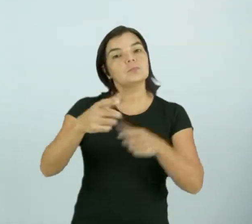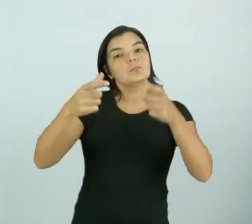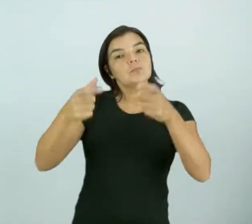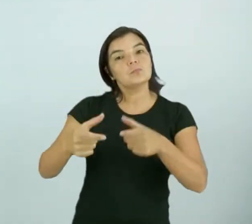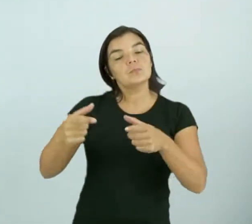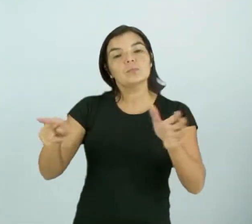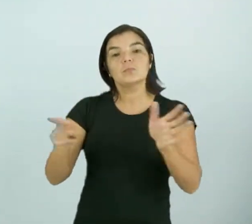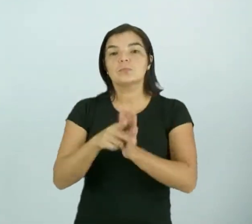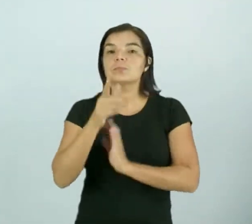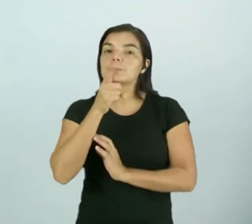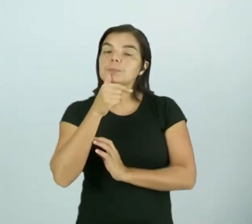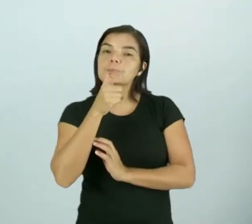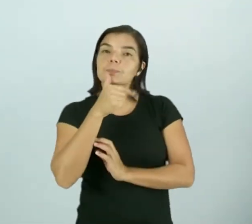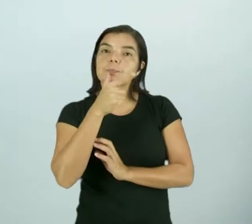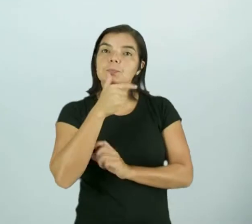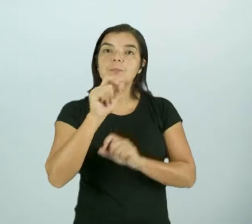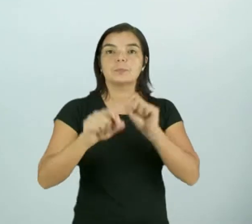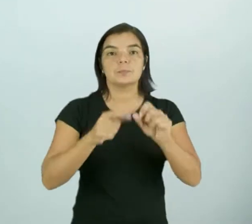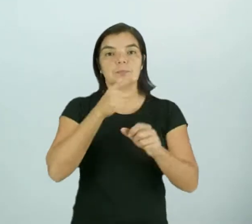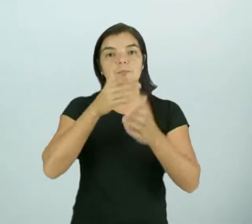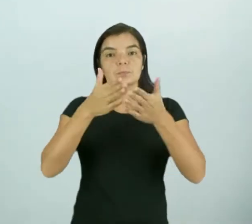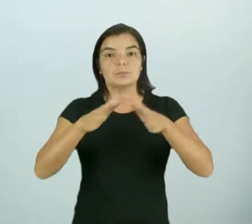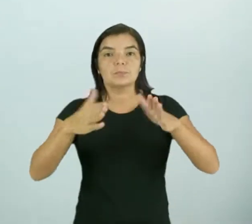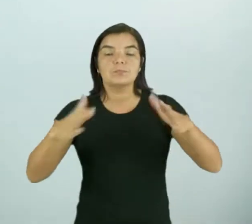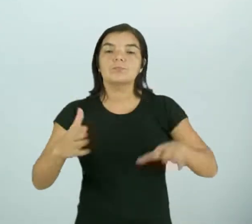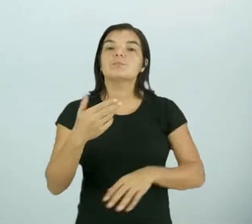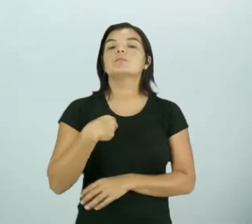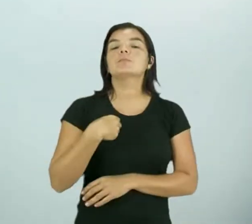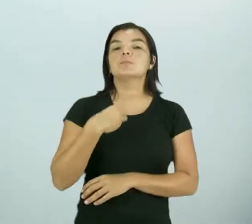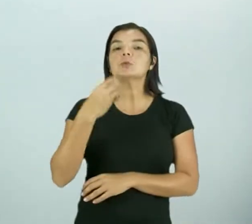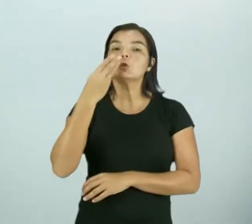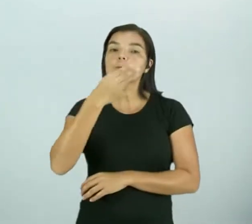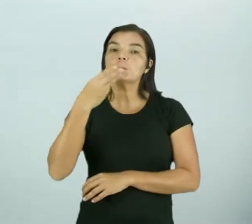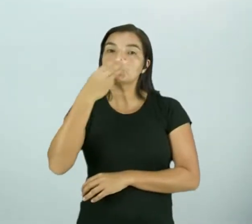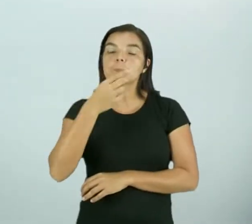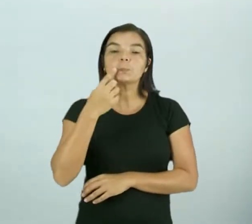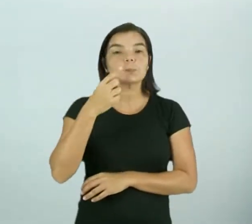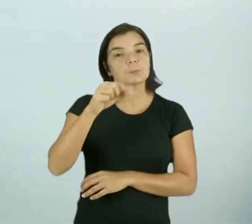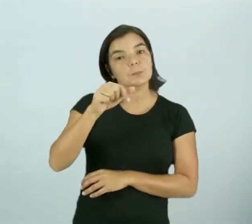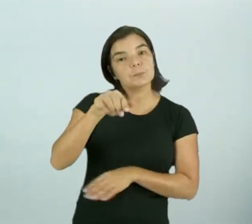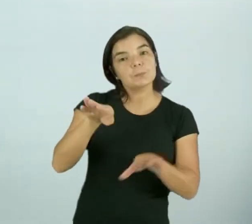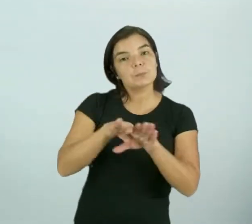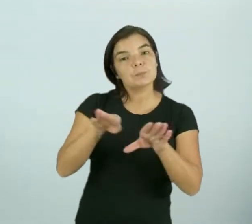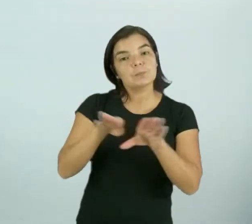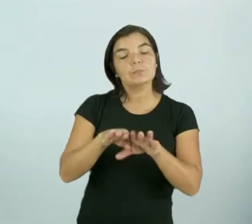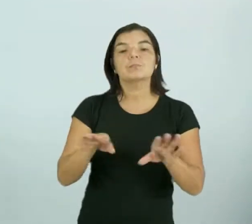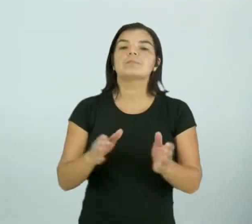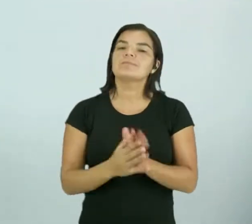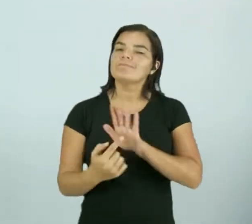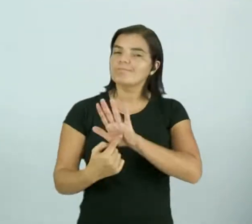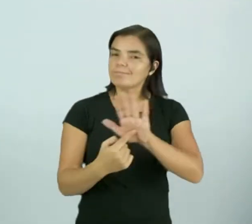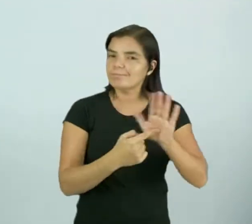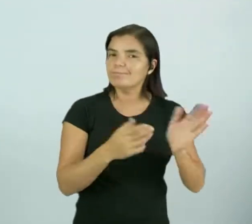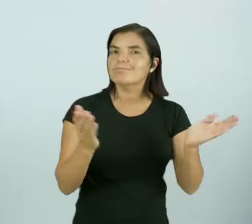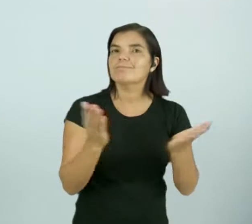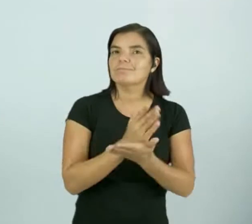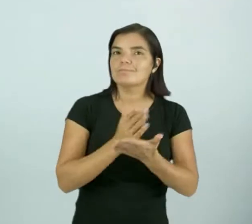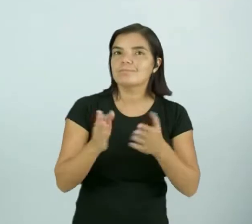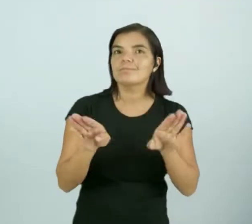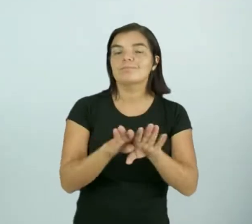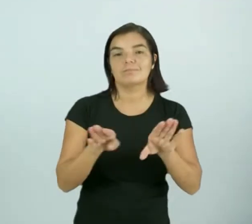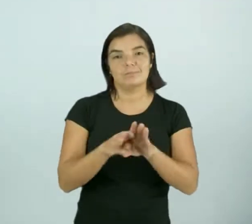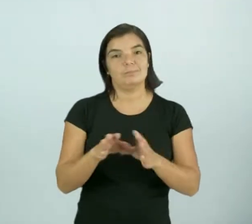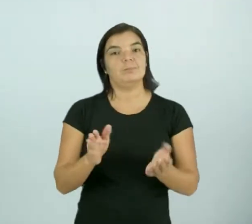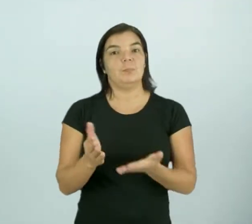ambientes aquáticos, principalmente em ambientes marinhos, ambientes de água salgada. Mas a gente também encontra alguns representantes que são de